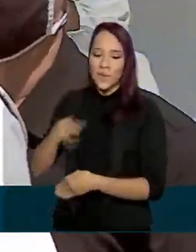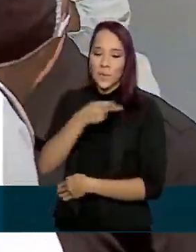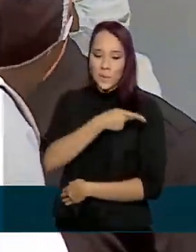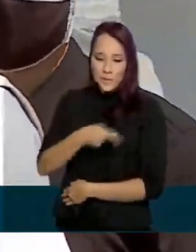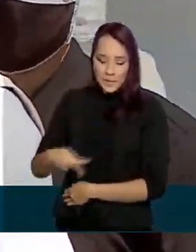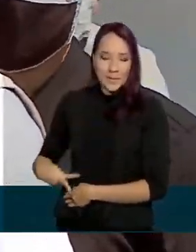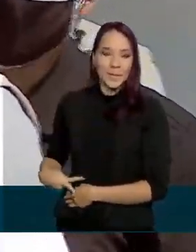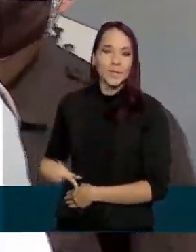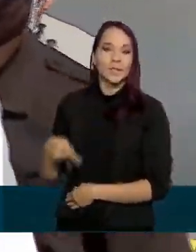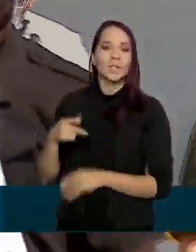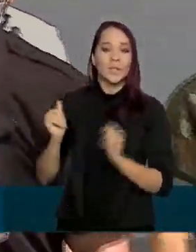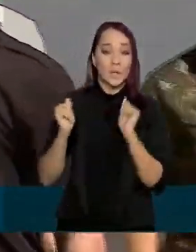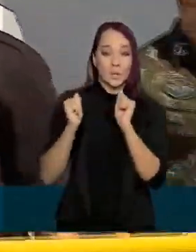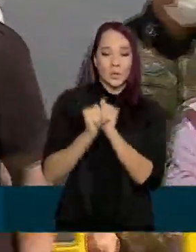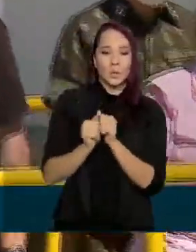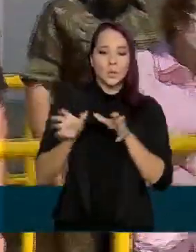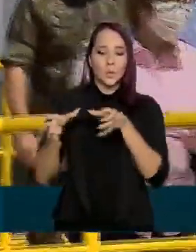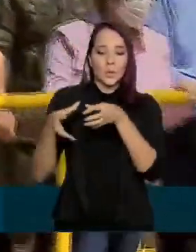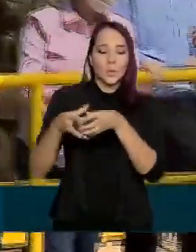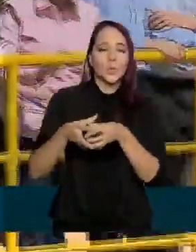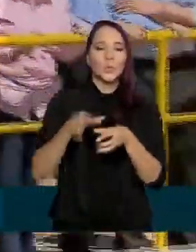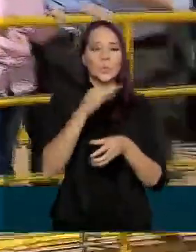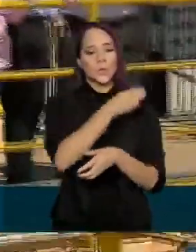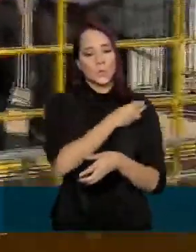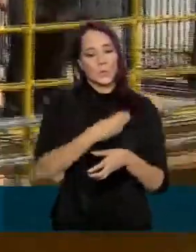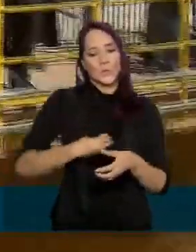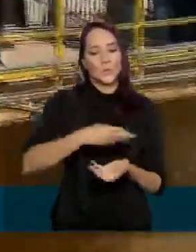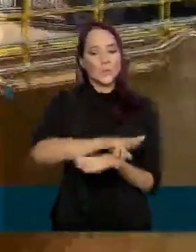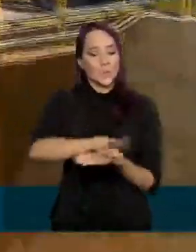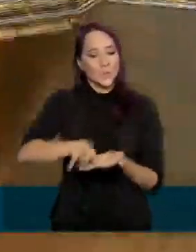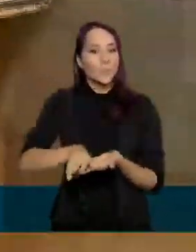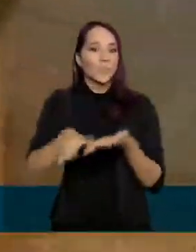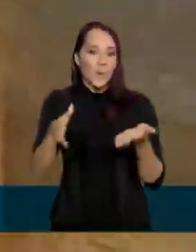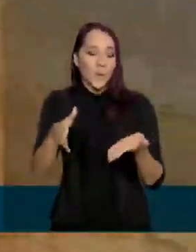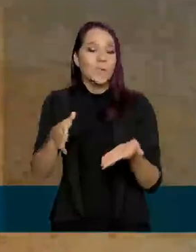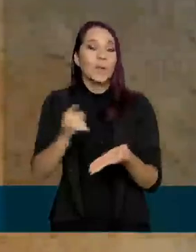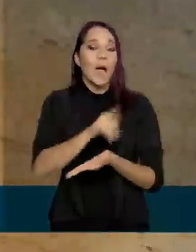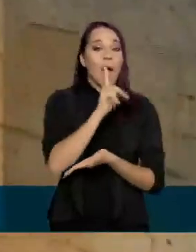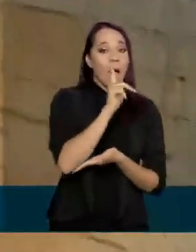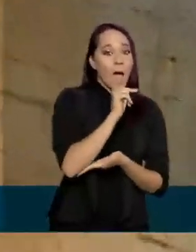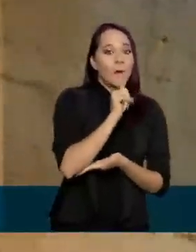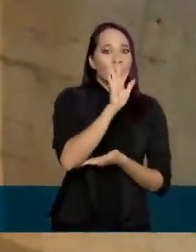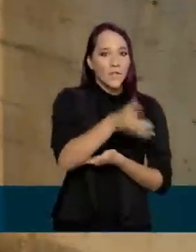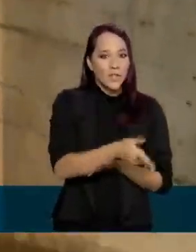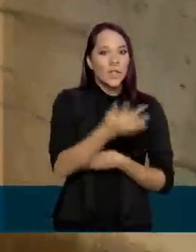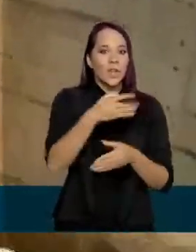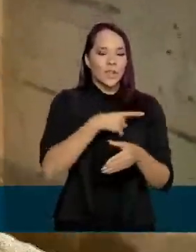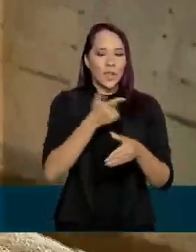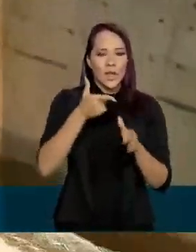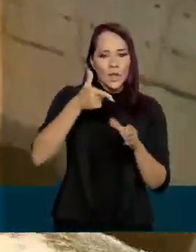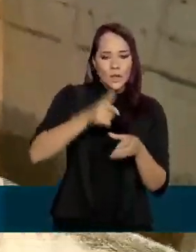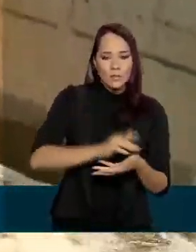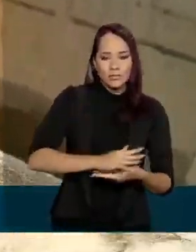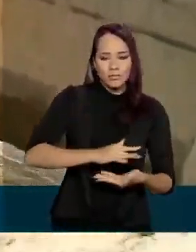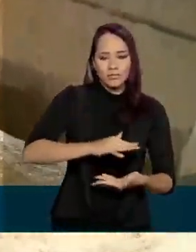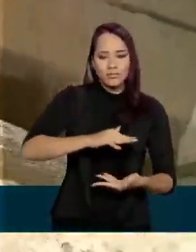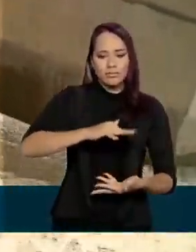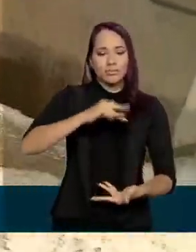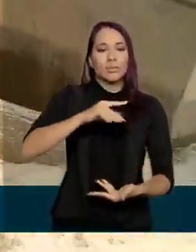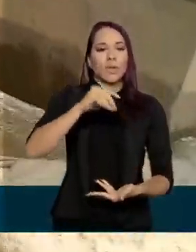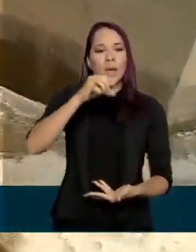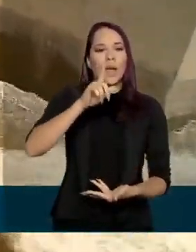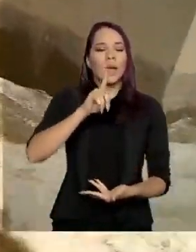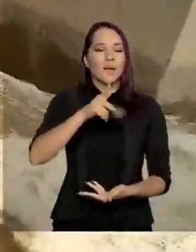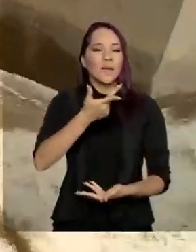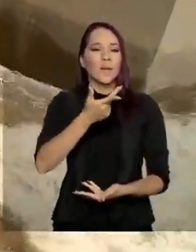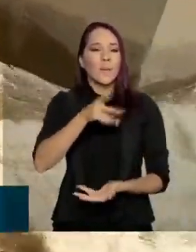é acompanhado de uma comitiva de ministros e com essa ação a água que já abasteci o reservatório milagres em